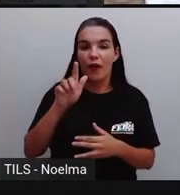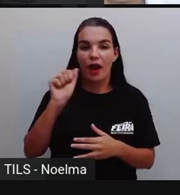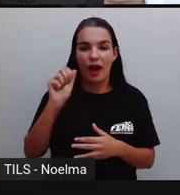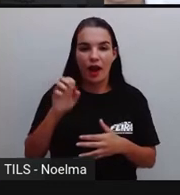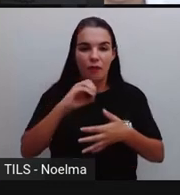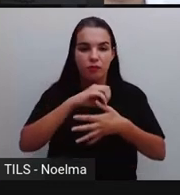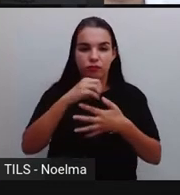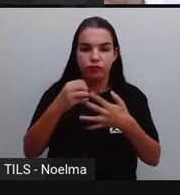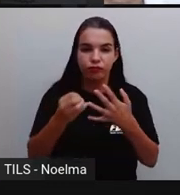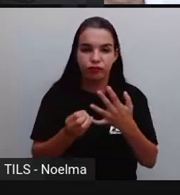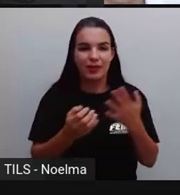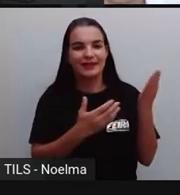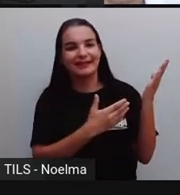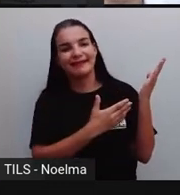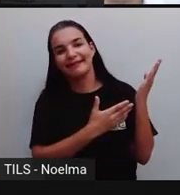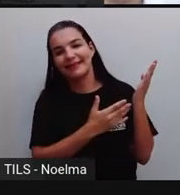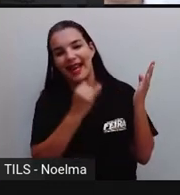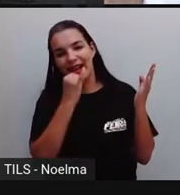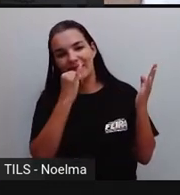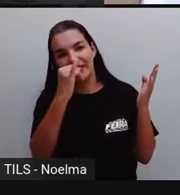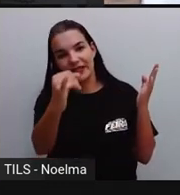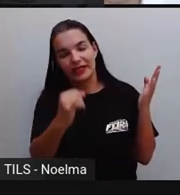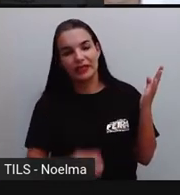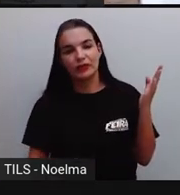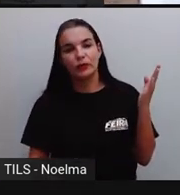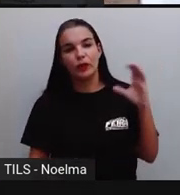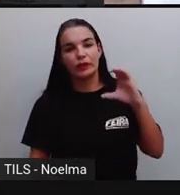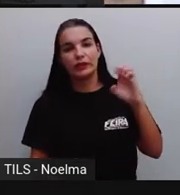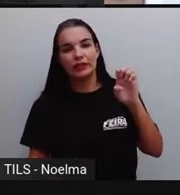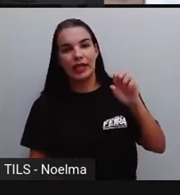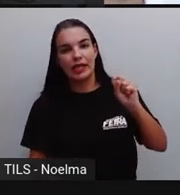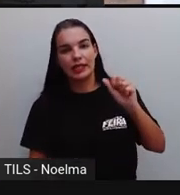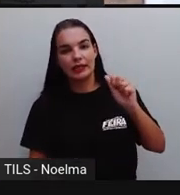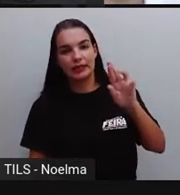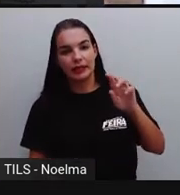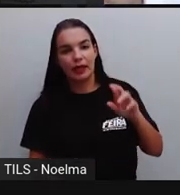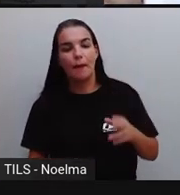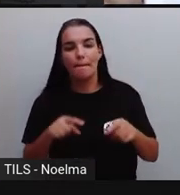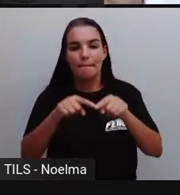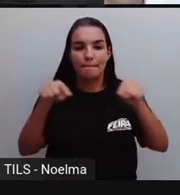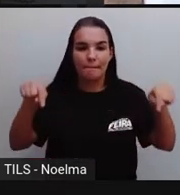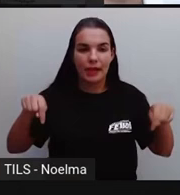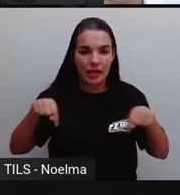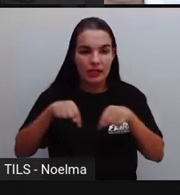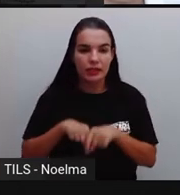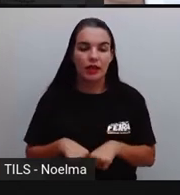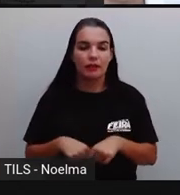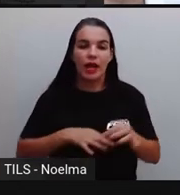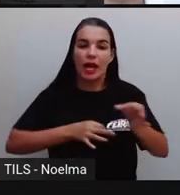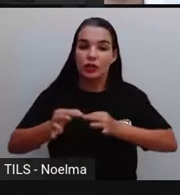lá, aviso, cesa, mesa,